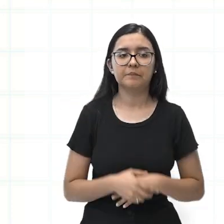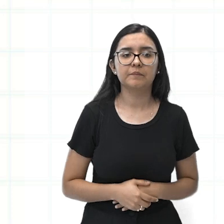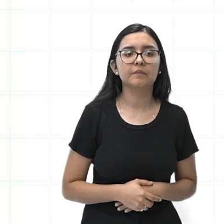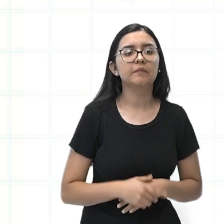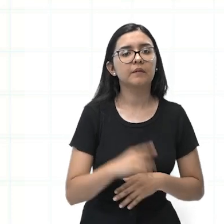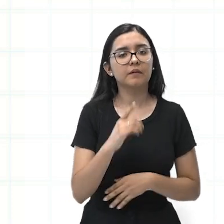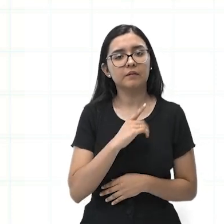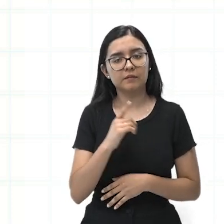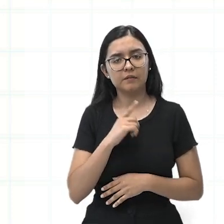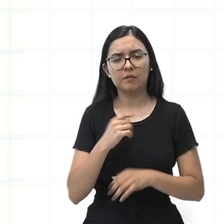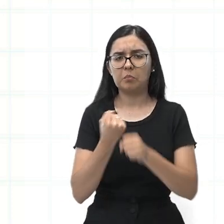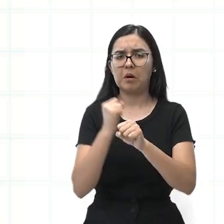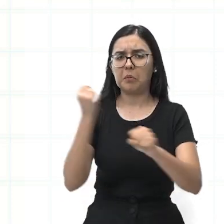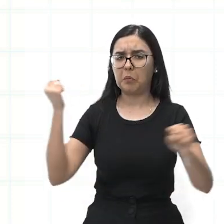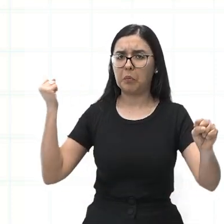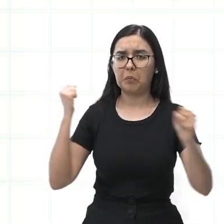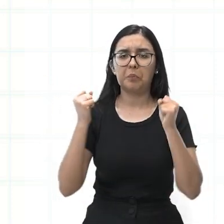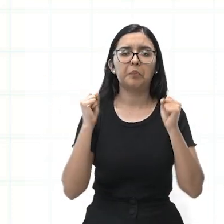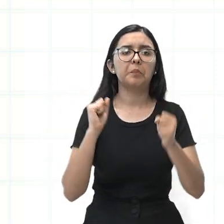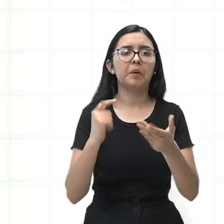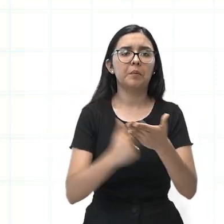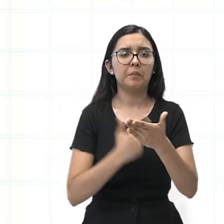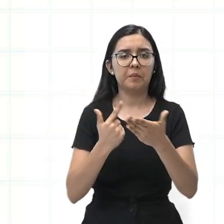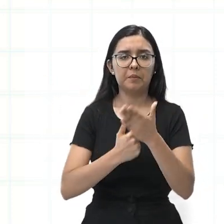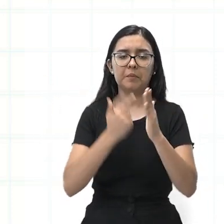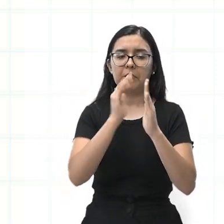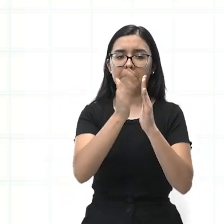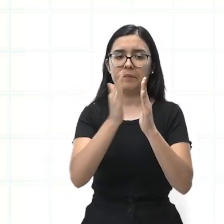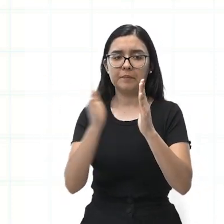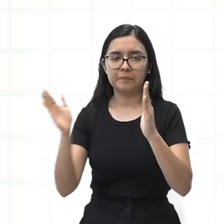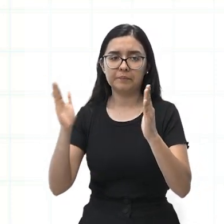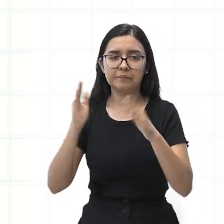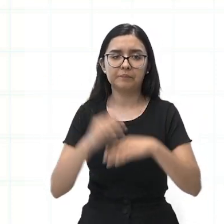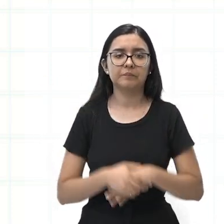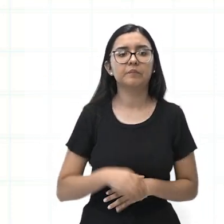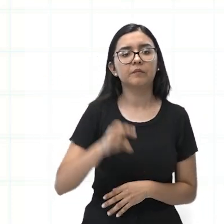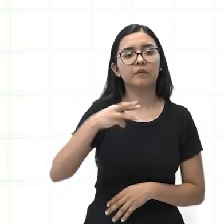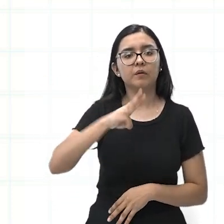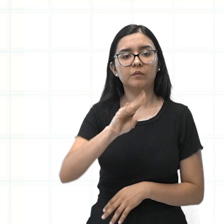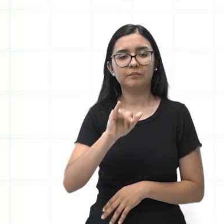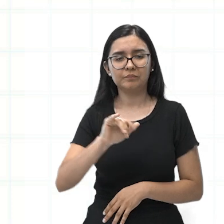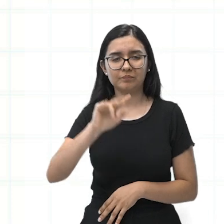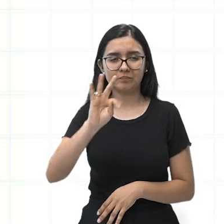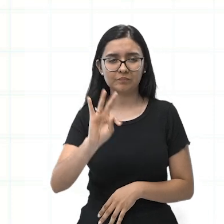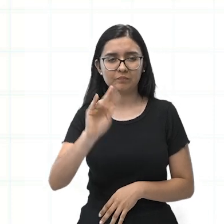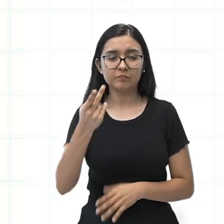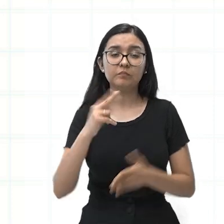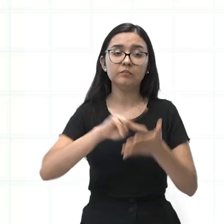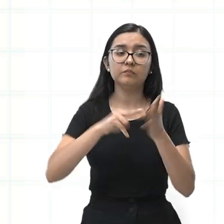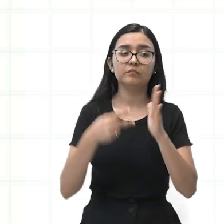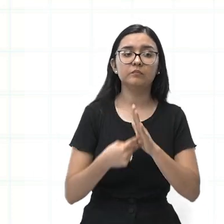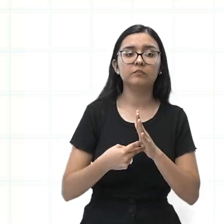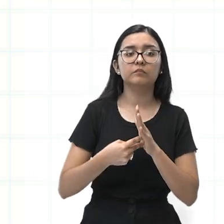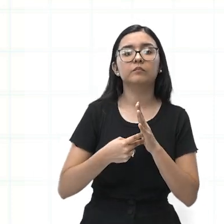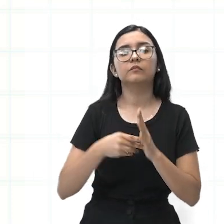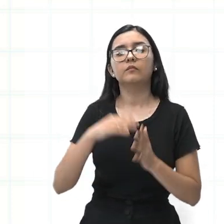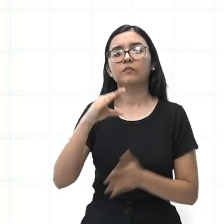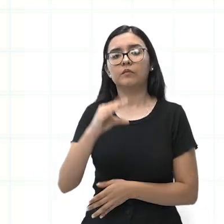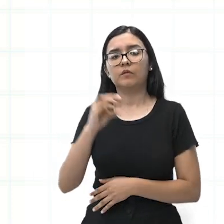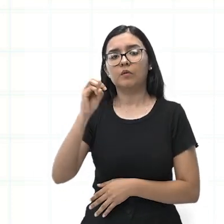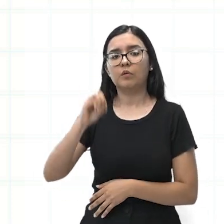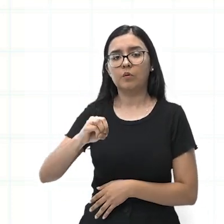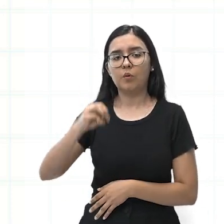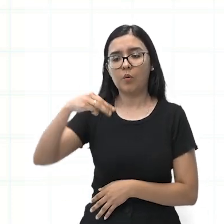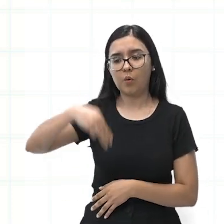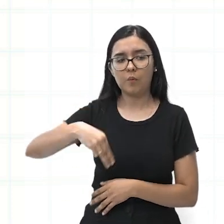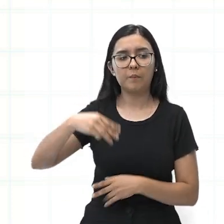tem uma grande biblioteca. With é uma preposição, significa com. Com muitos